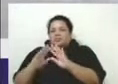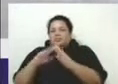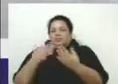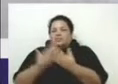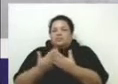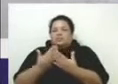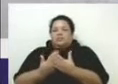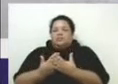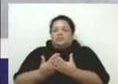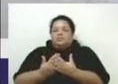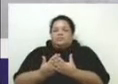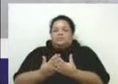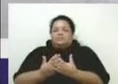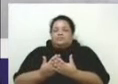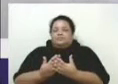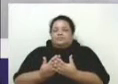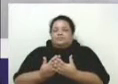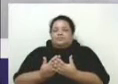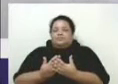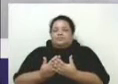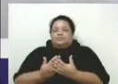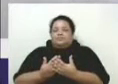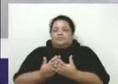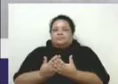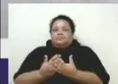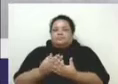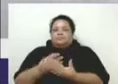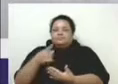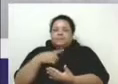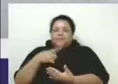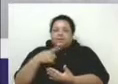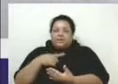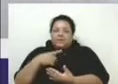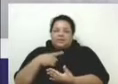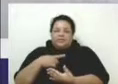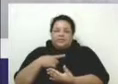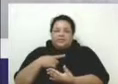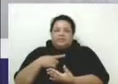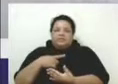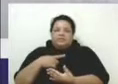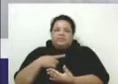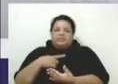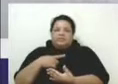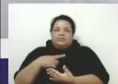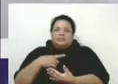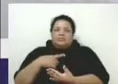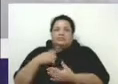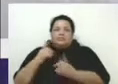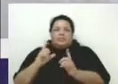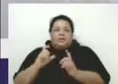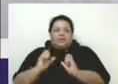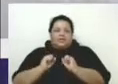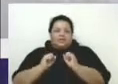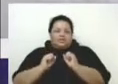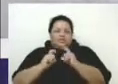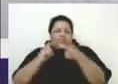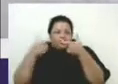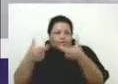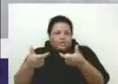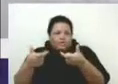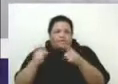e houve alguma ação da escola em relação ao aluno, mas a situação não parou,